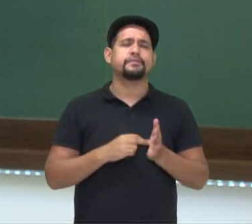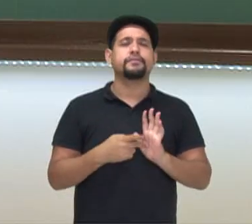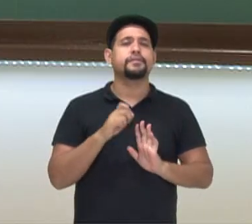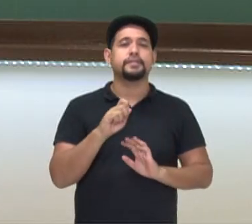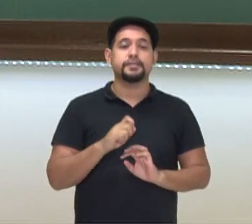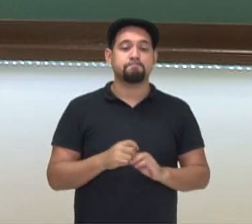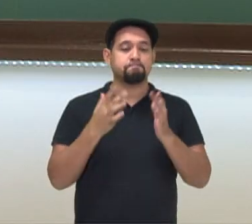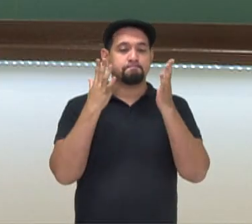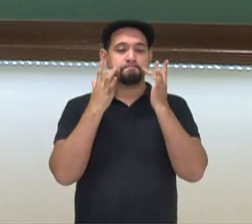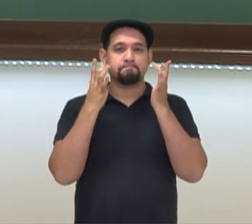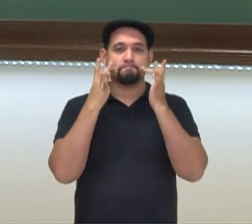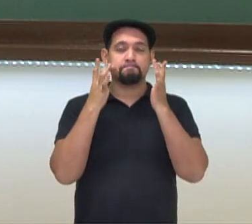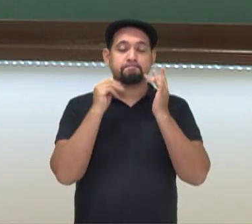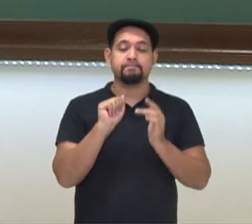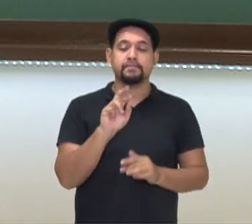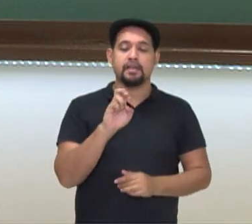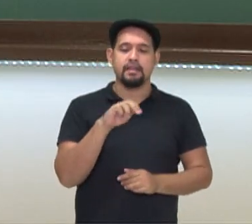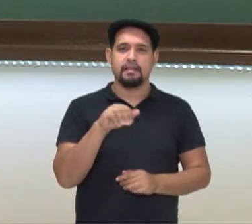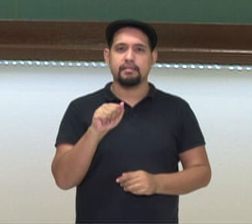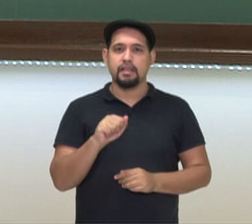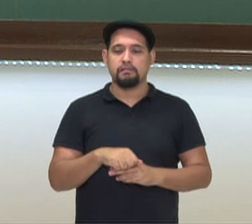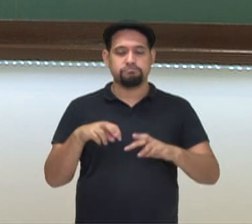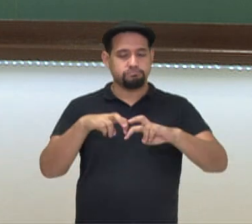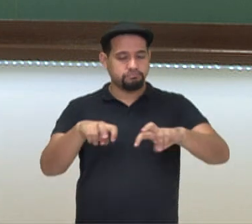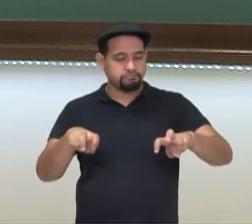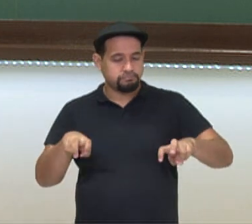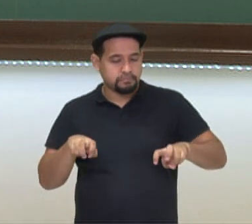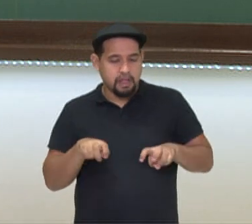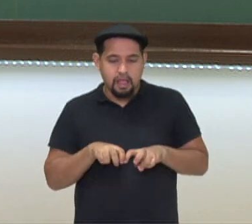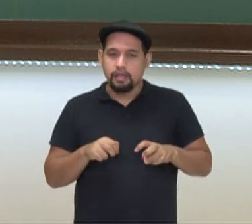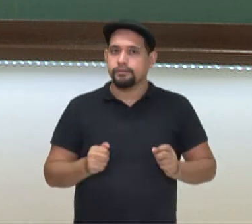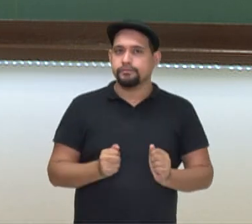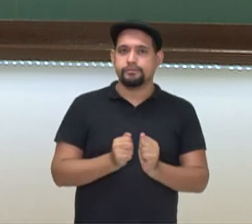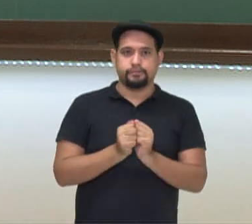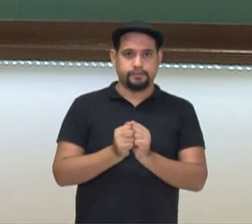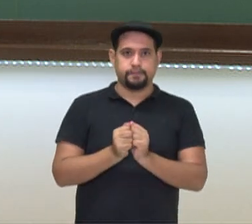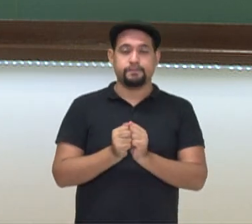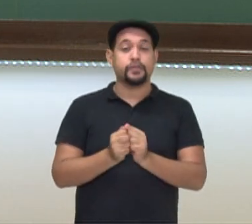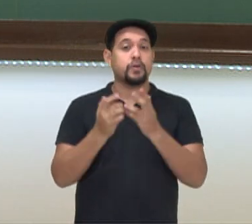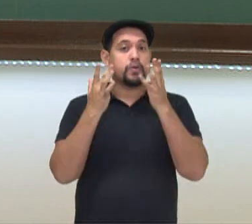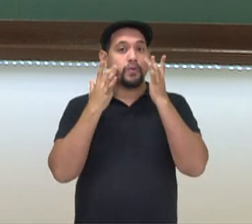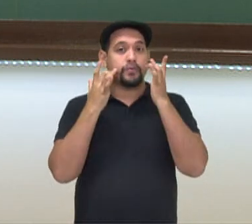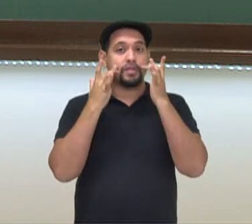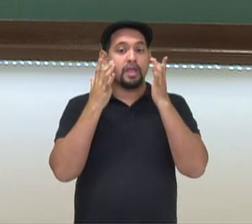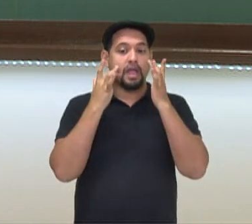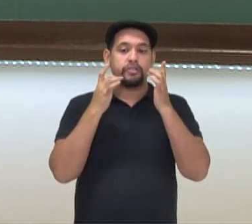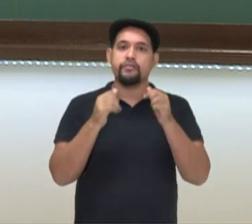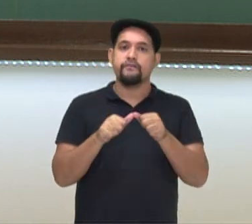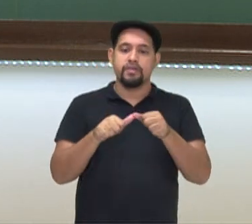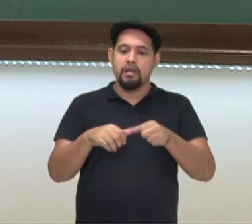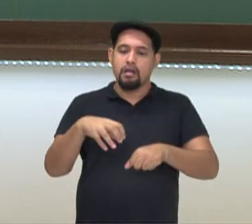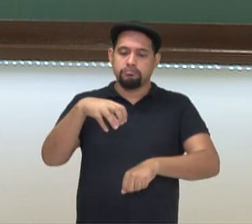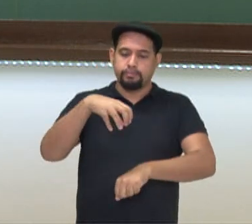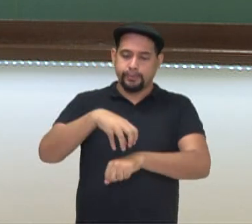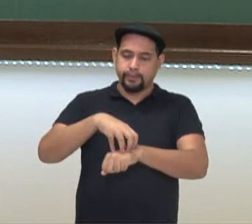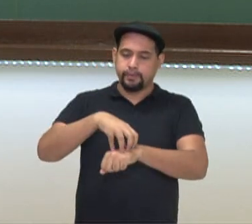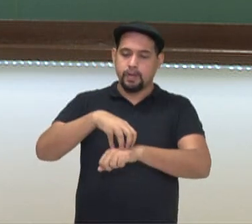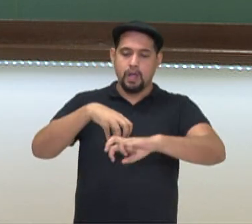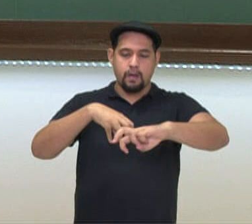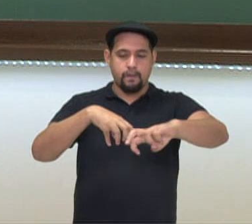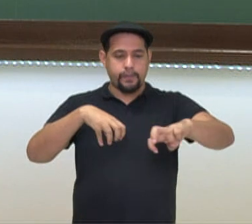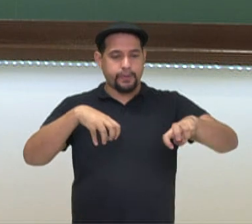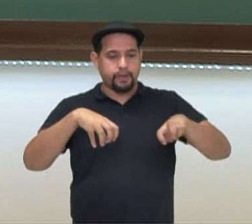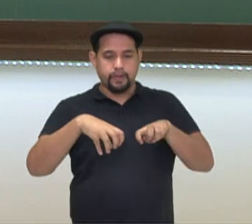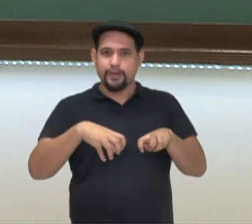como? Teatro de arena. A plateia ficava ao redor, o teatro, o palco ficava ali no meio, o lugar da